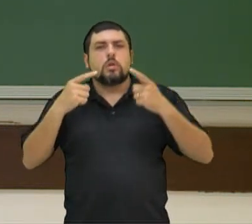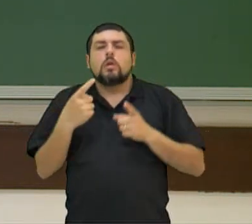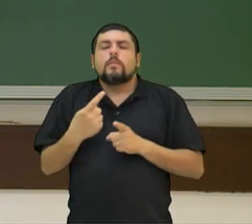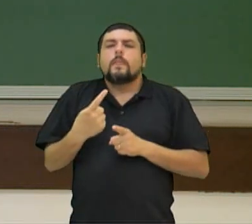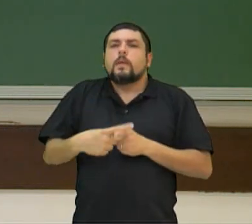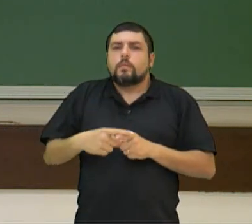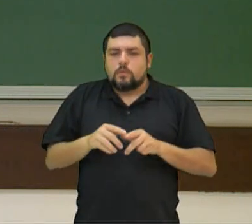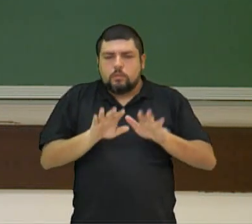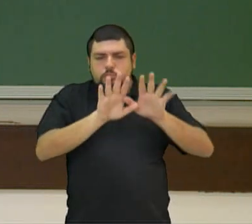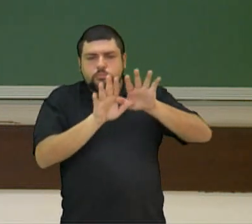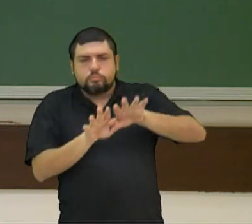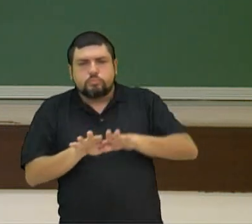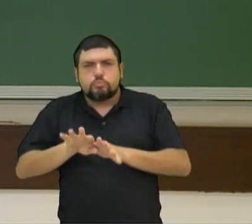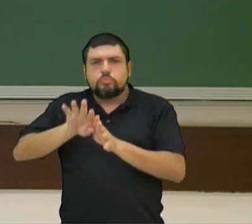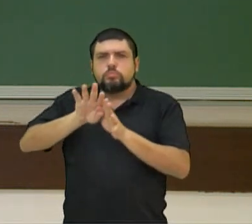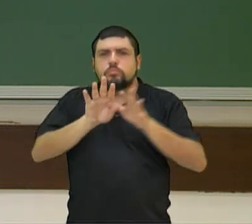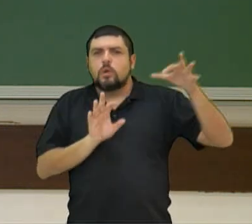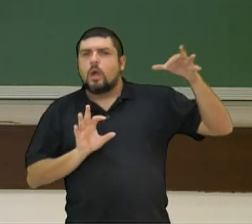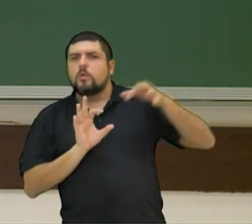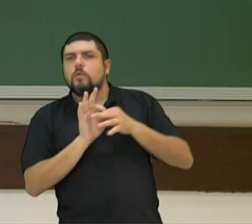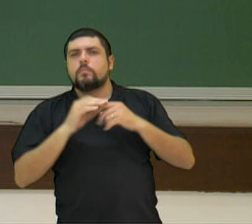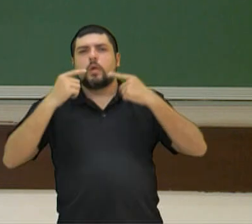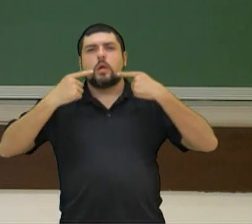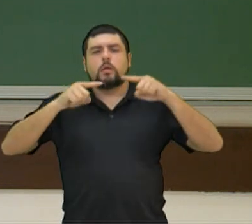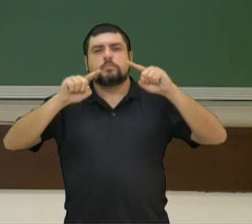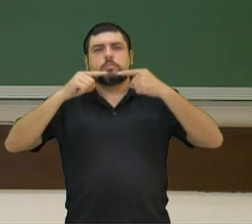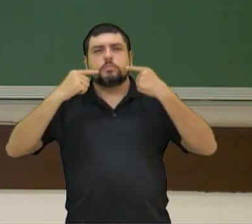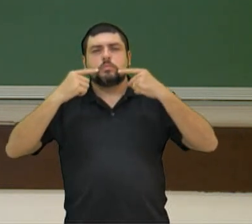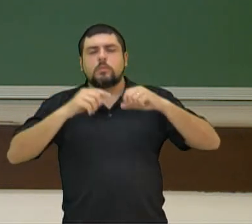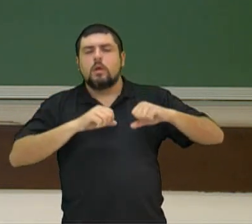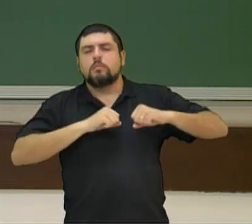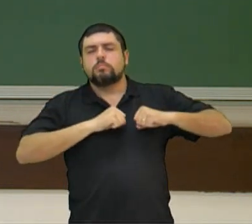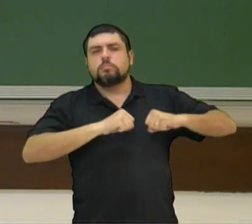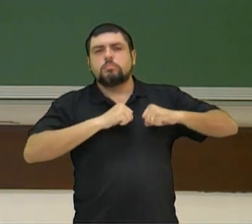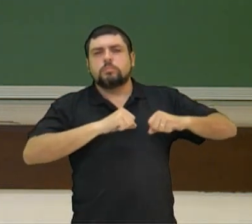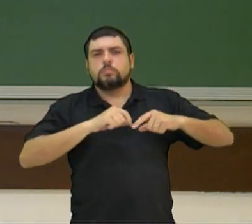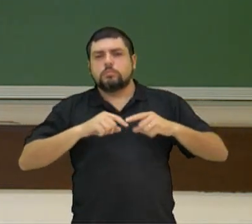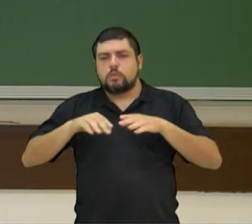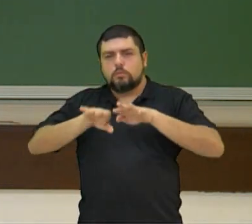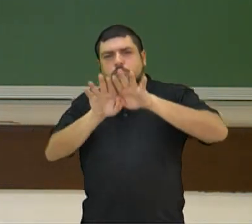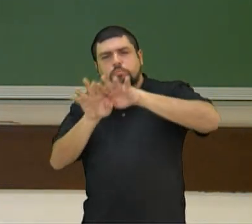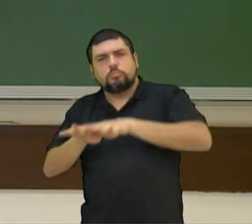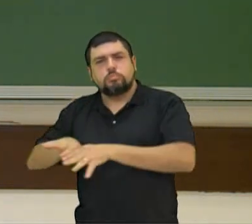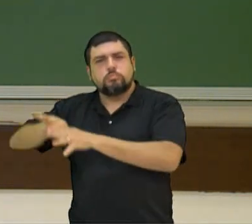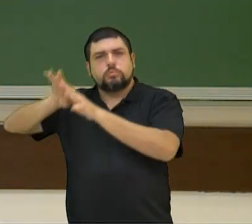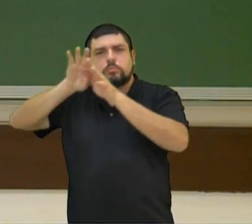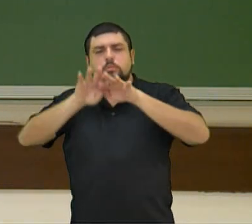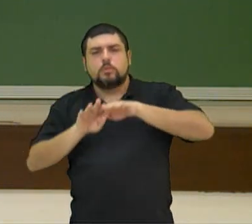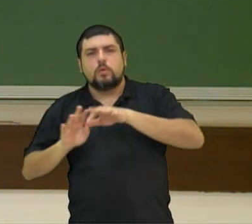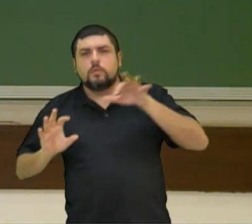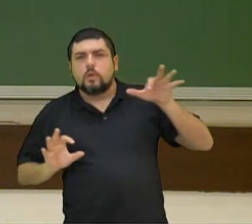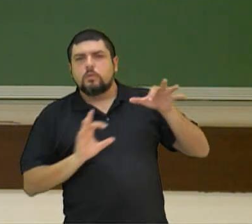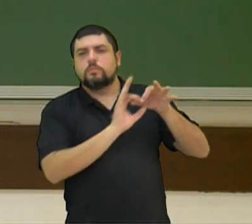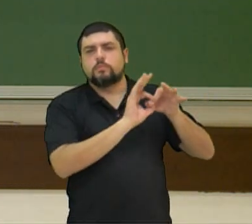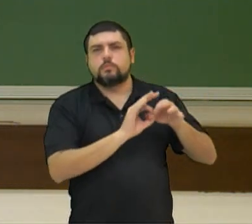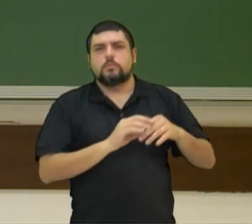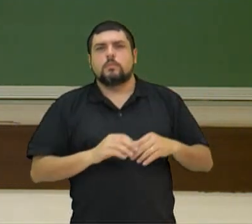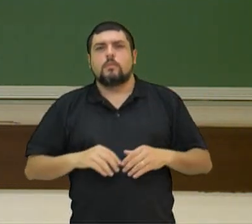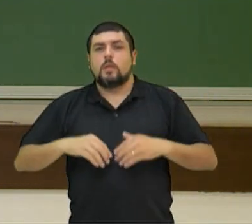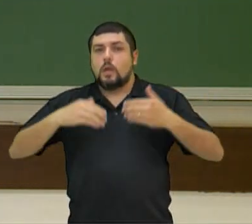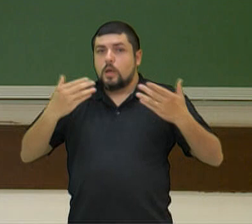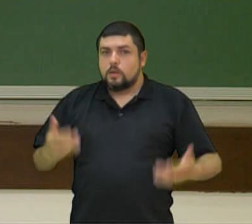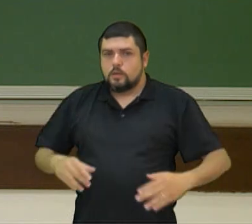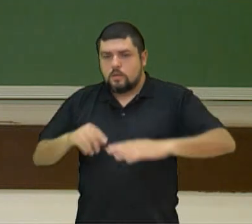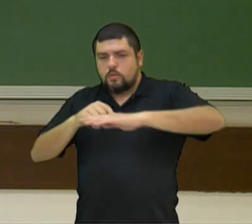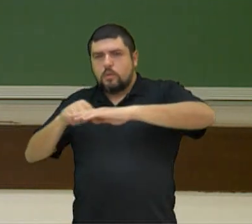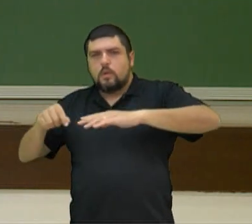estão integrados à música, seguem o ritmo da música e tem a ver com a música. Por isso, quando